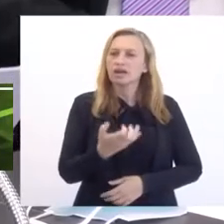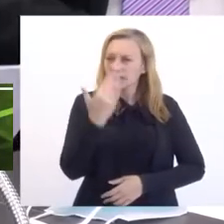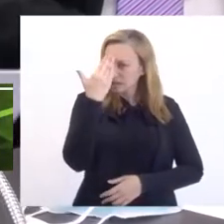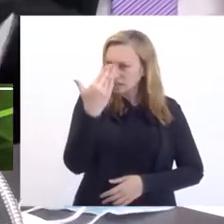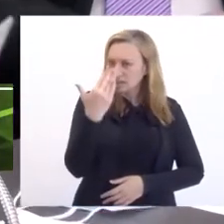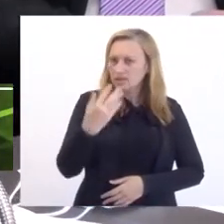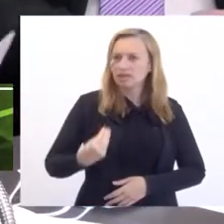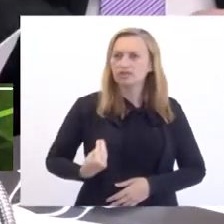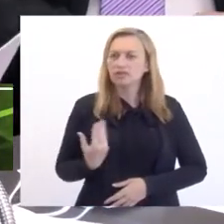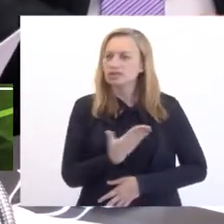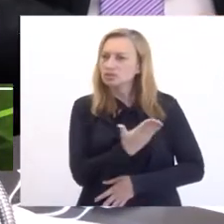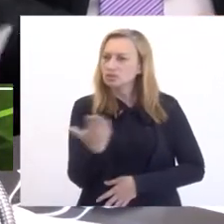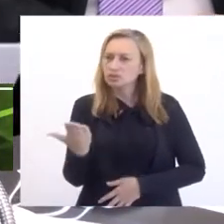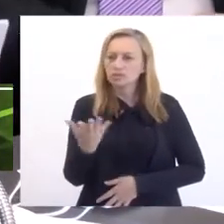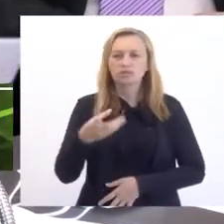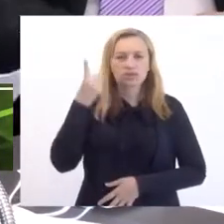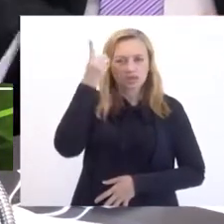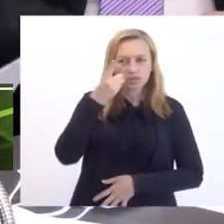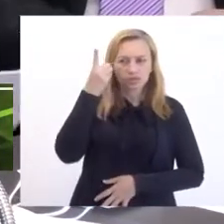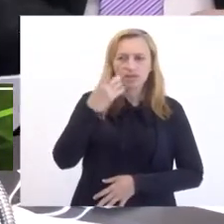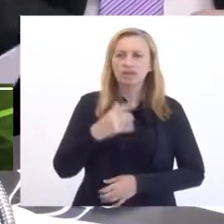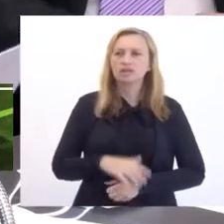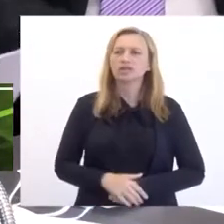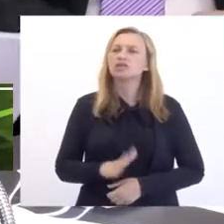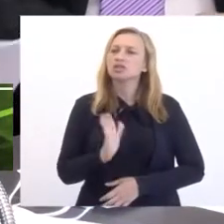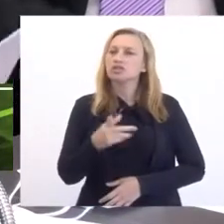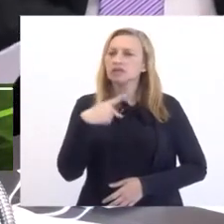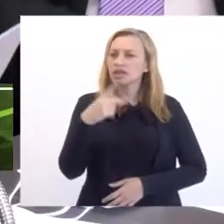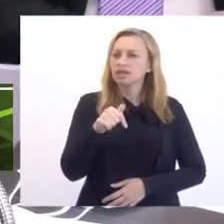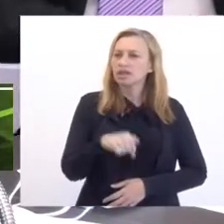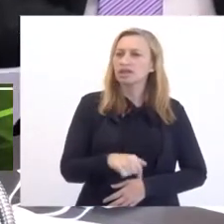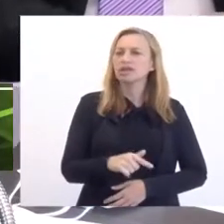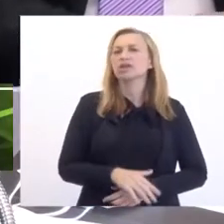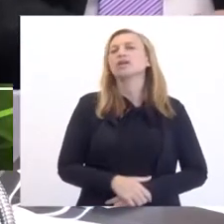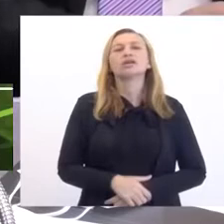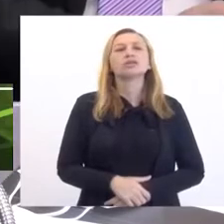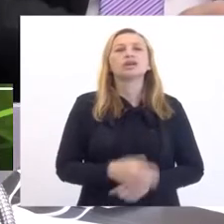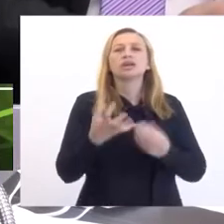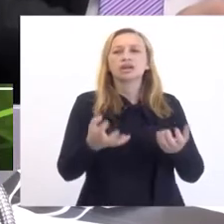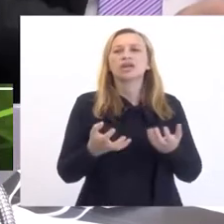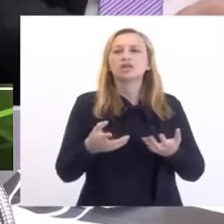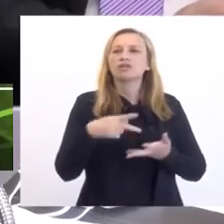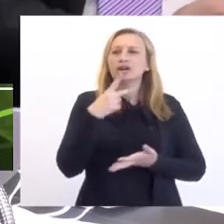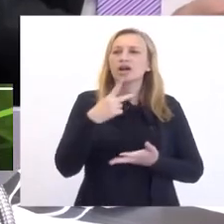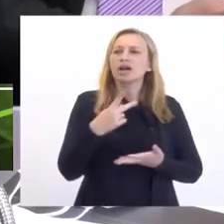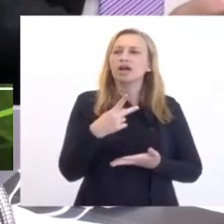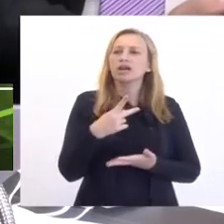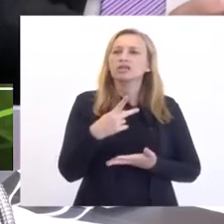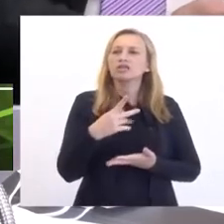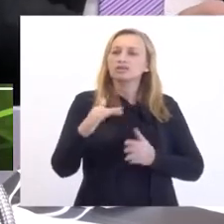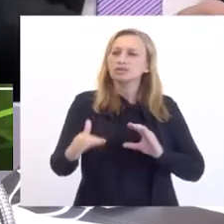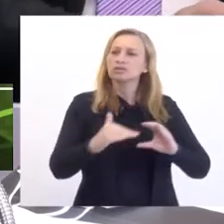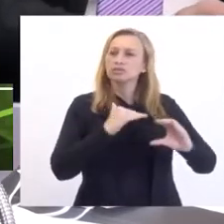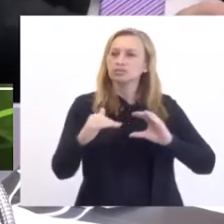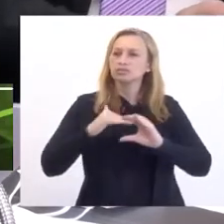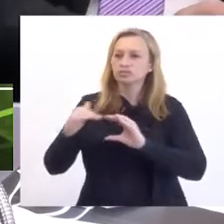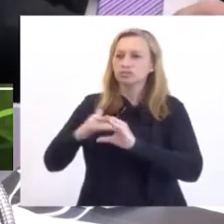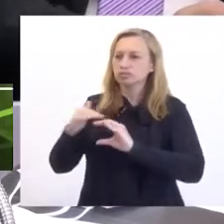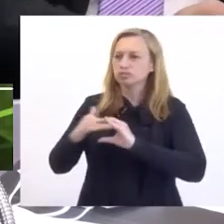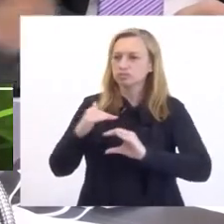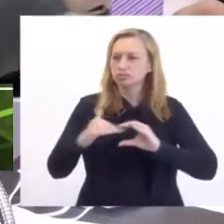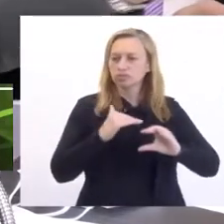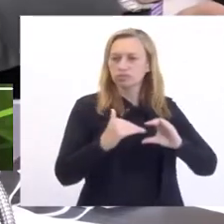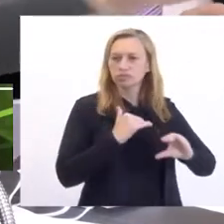agradecer a participação dos senhores deputados, já falei aqui. Quero ressaltar que foram enviadas com